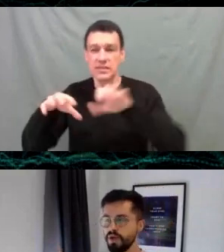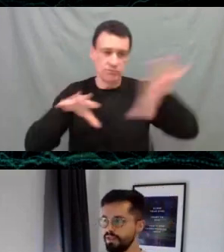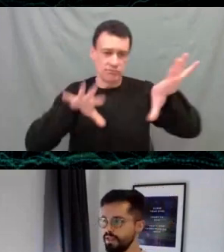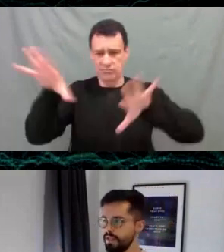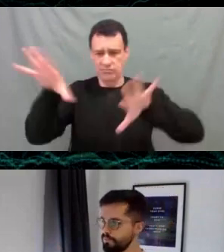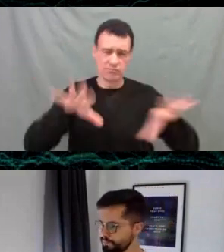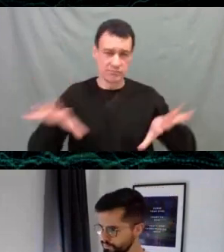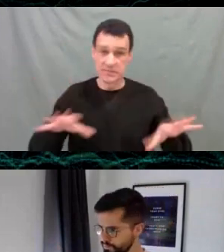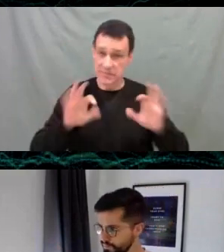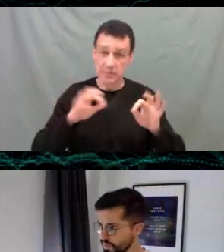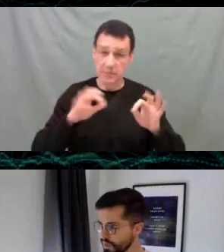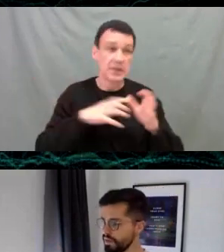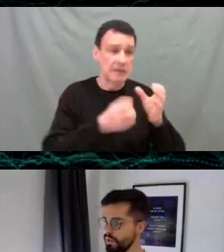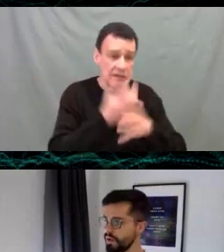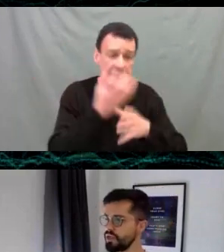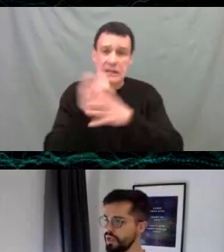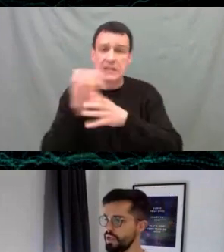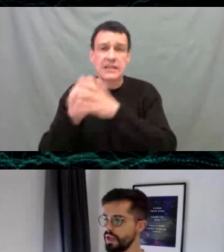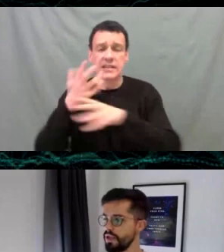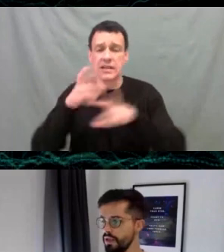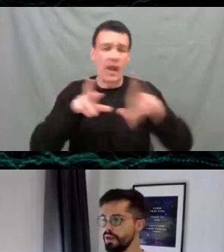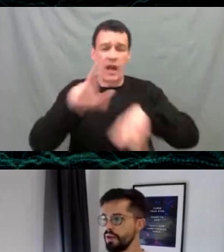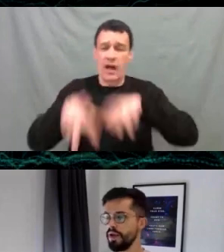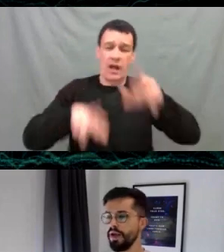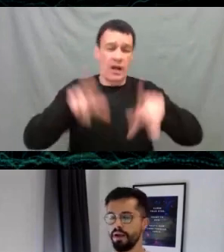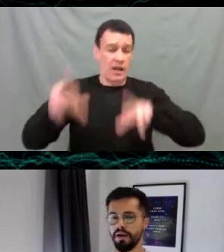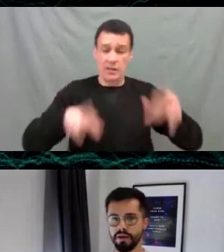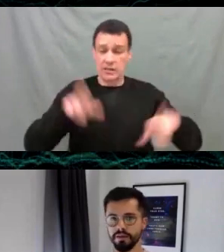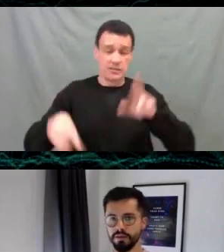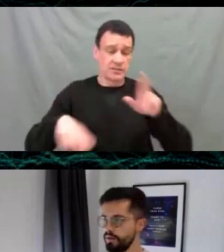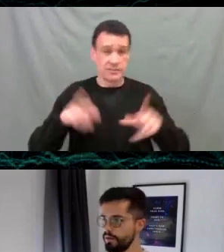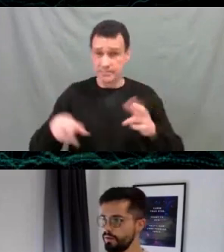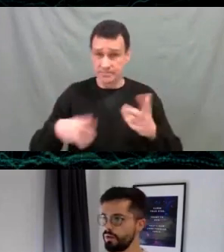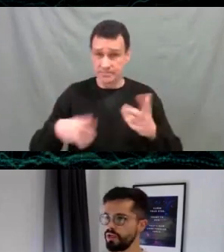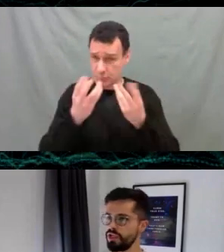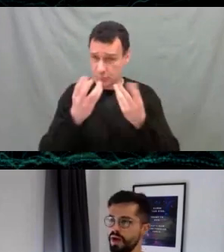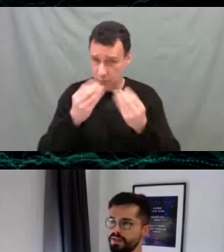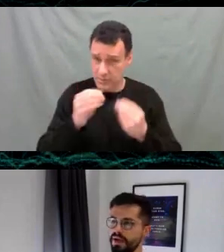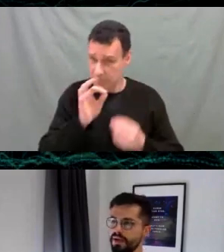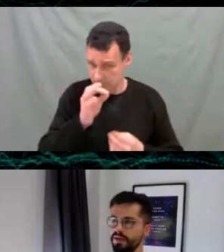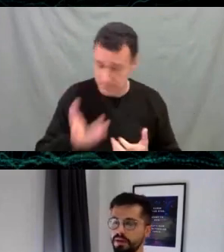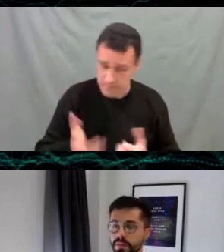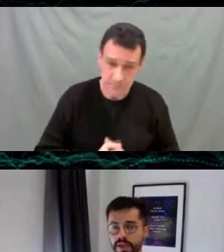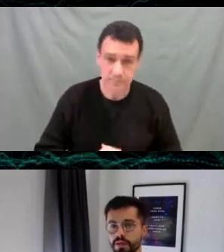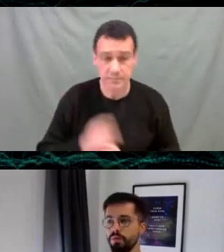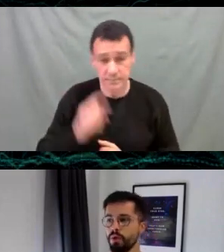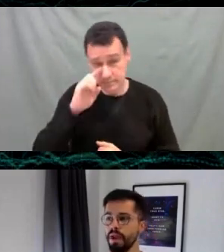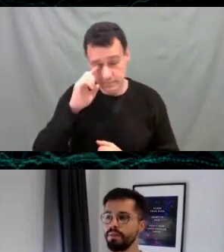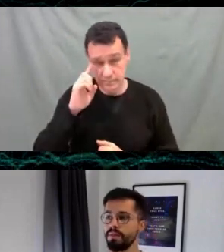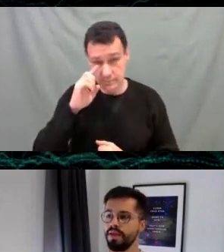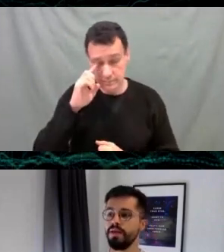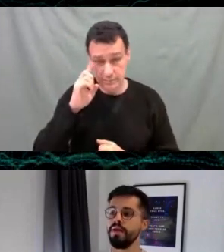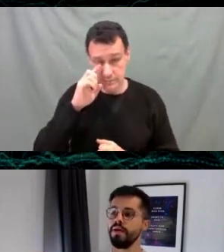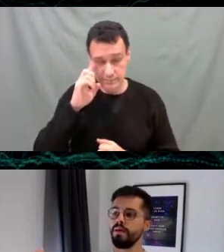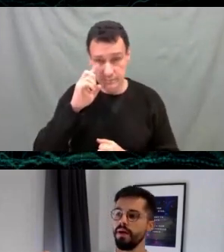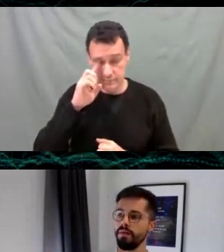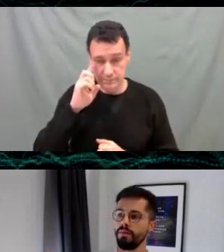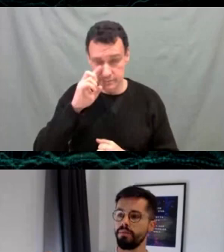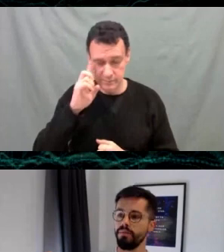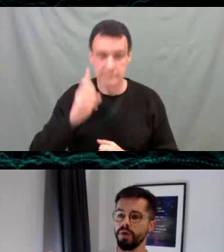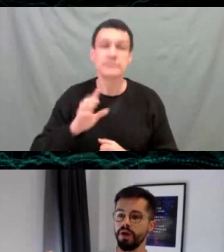bastante coisa né bom então o que a gente tem aqui aqui a gente passa a ter também o problema